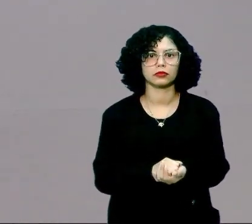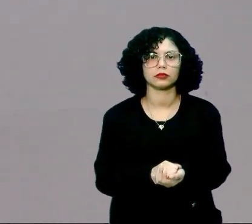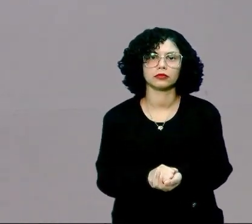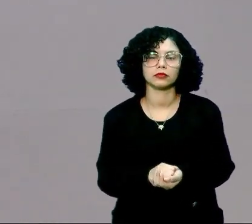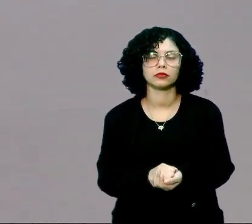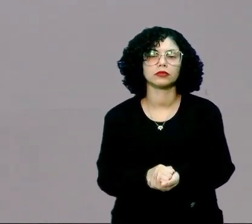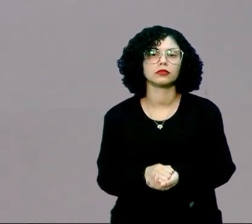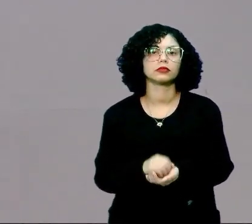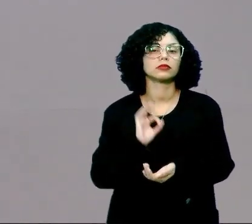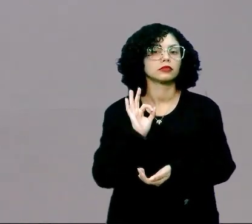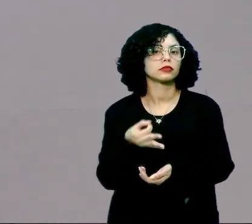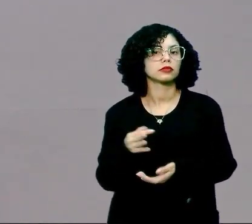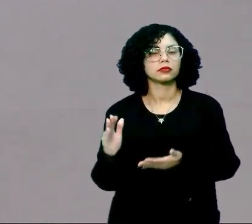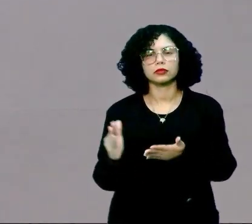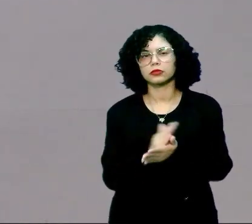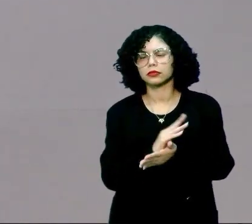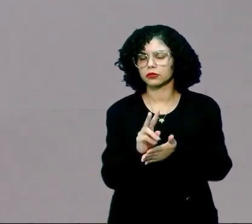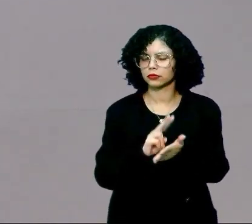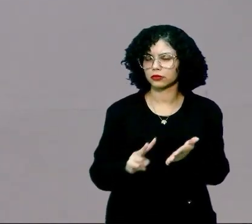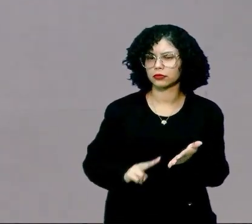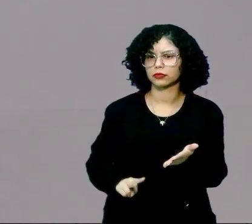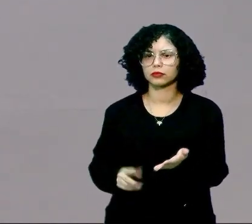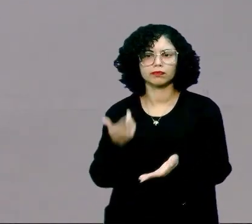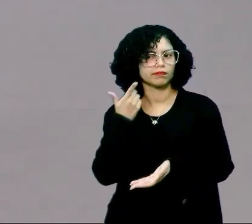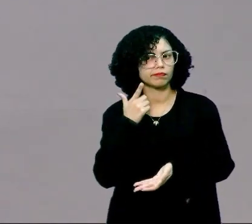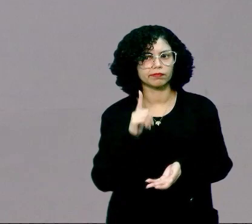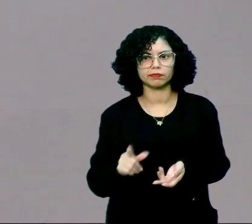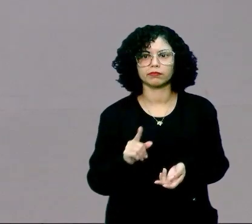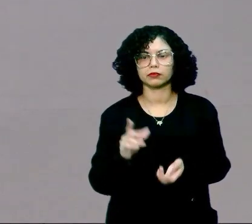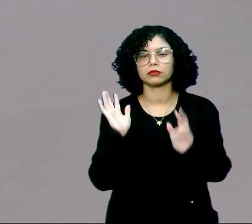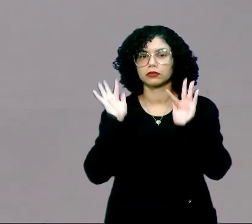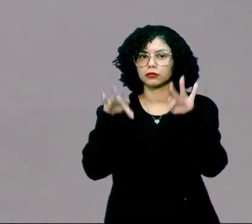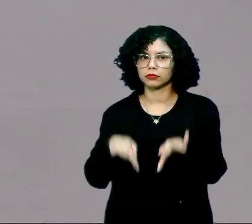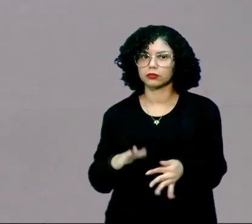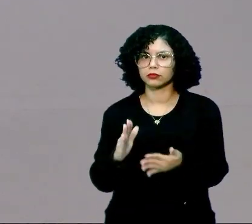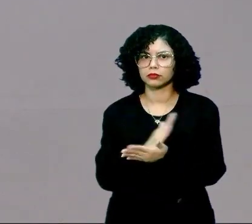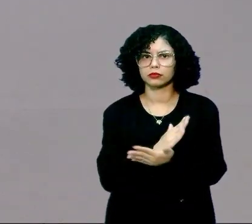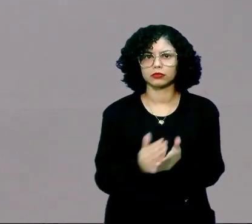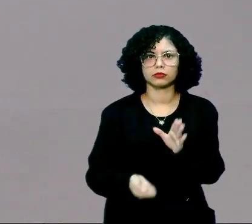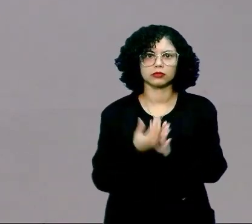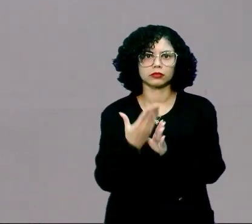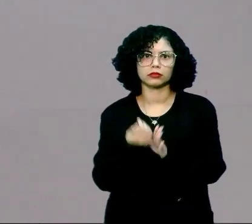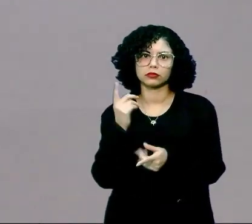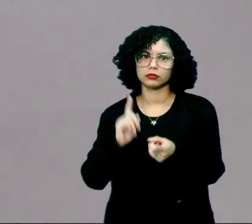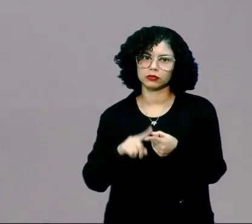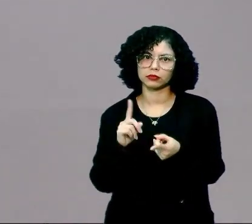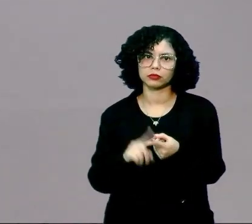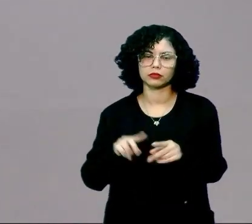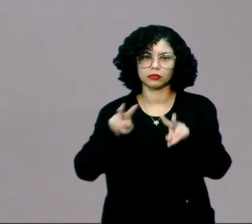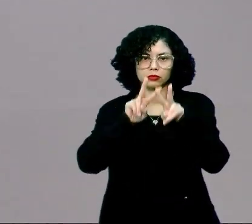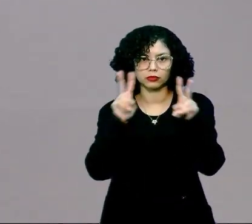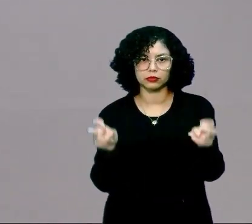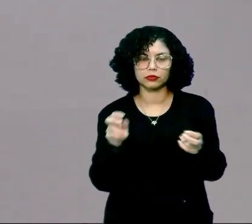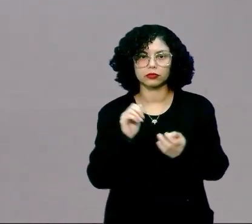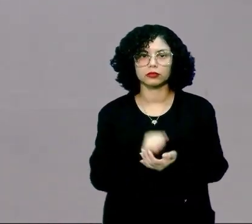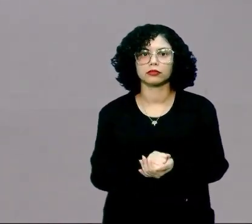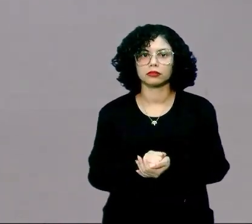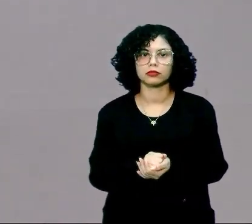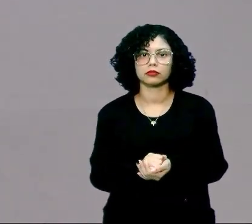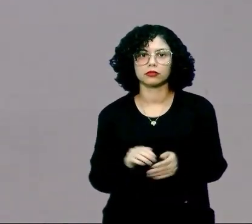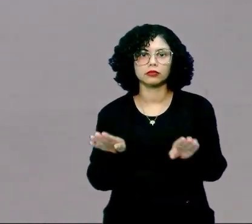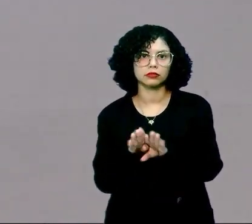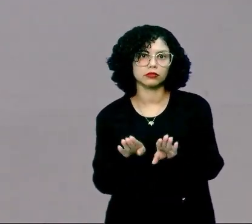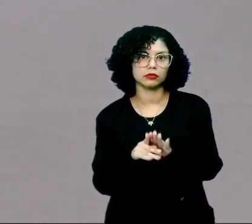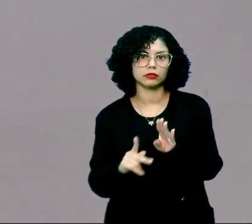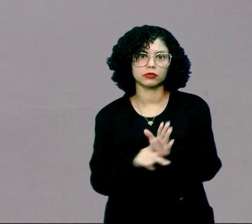que, de certa forma, alguns leitores eles não conseguem concluir algumas produções por conta da temática abordada